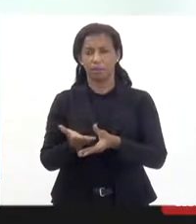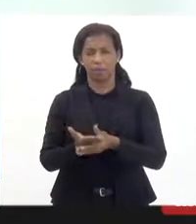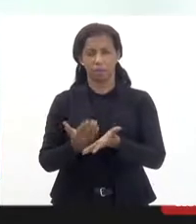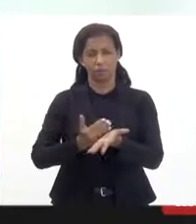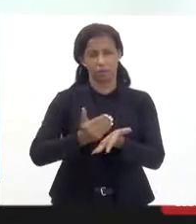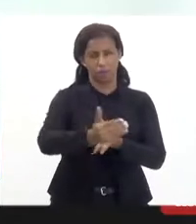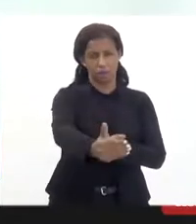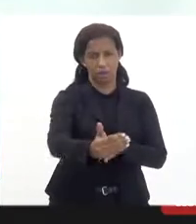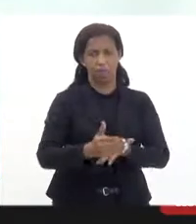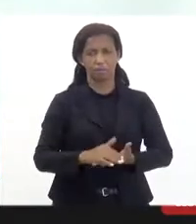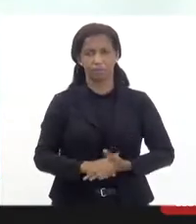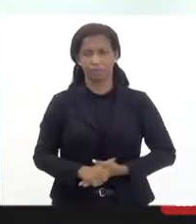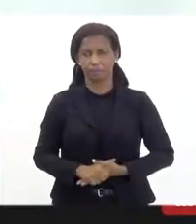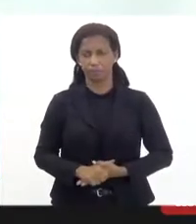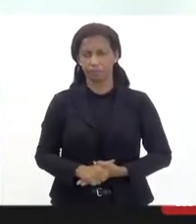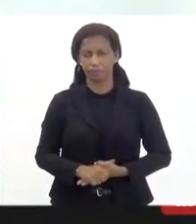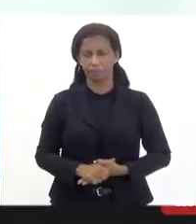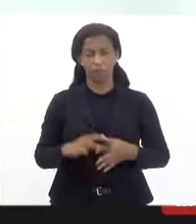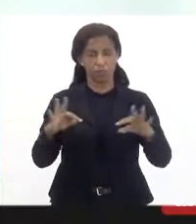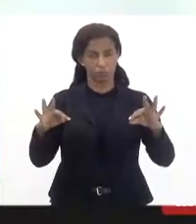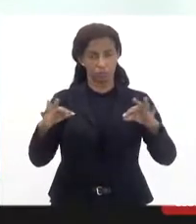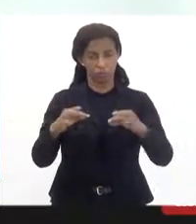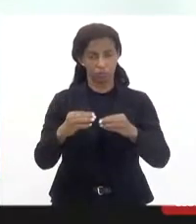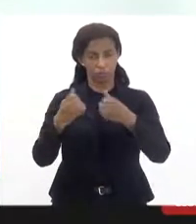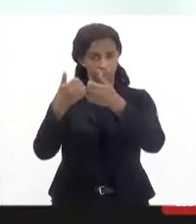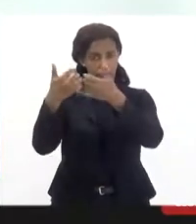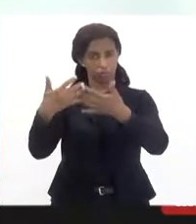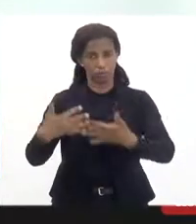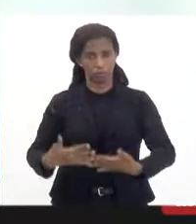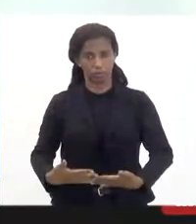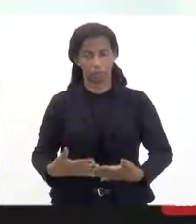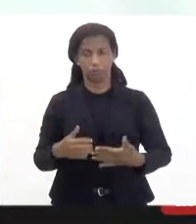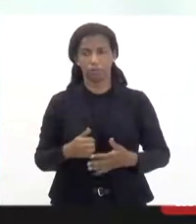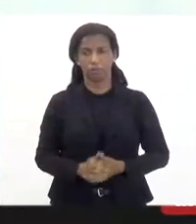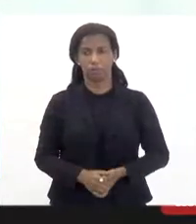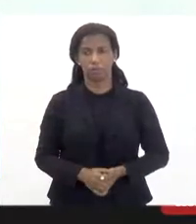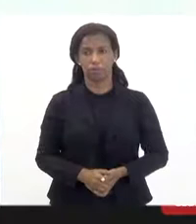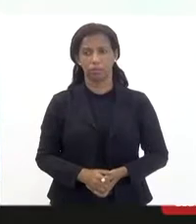judiciais. Por isso, quero.